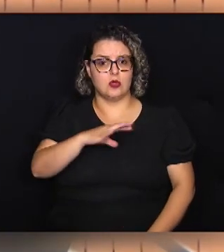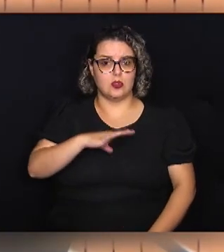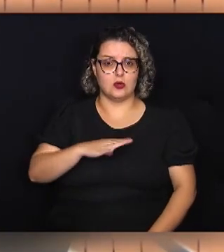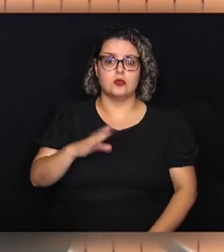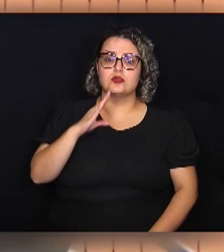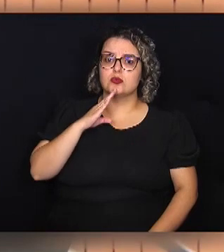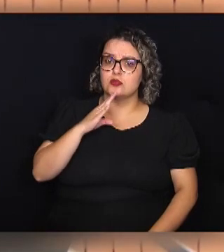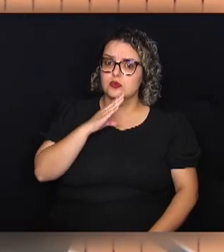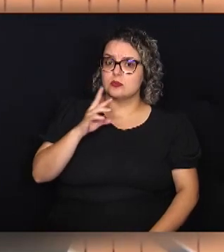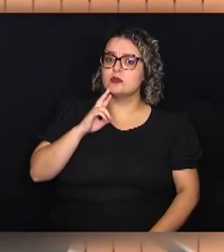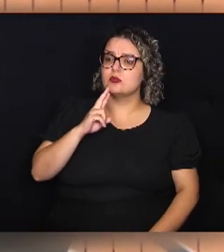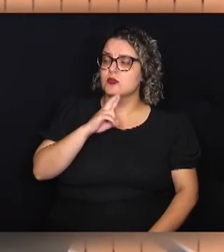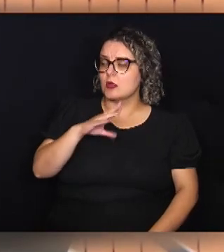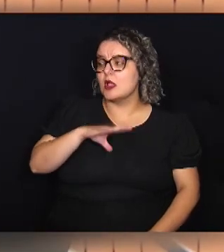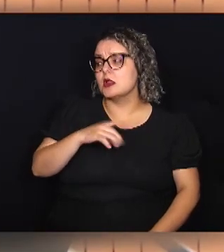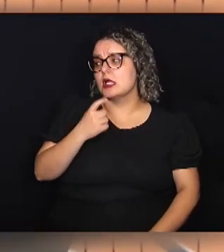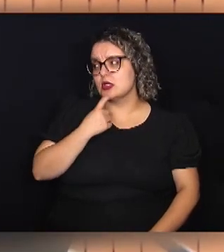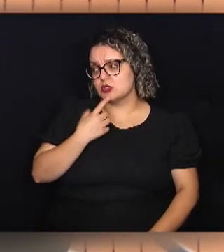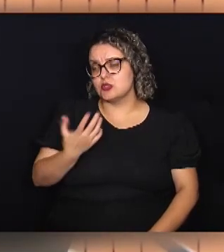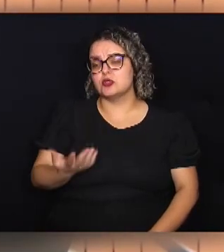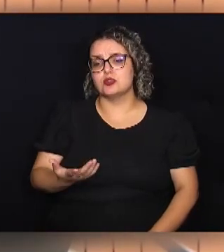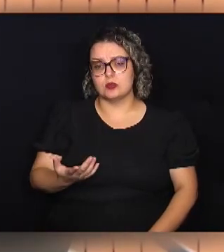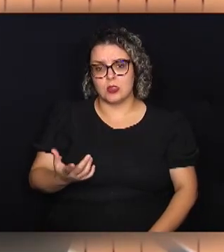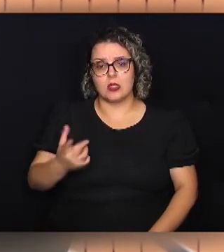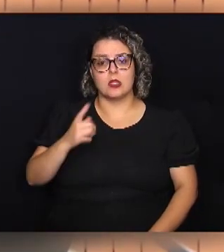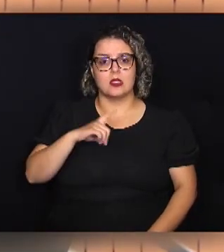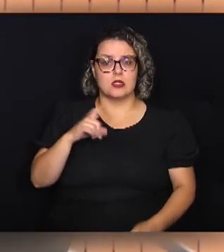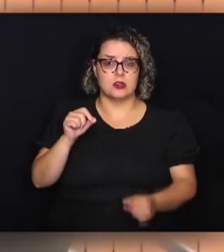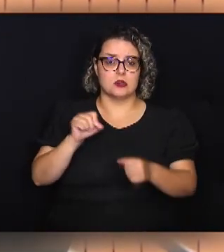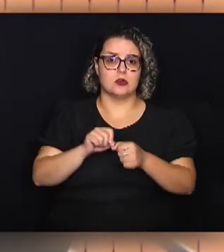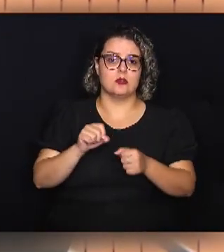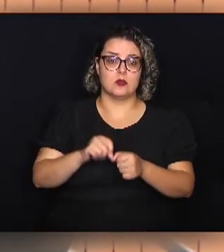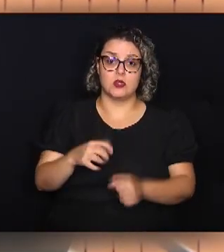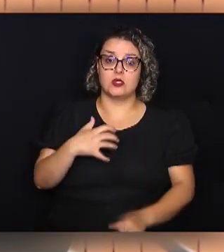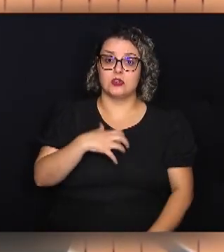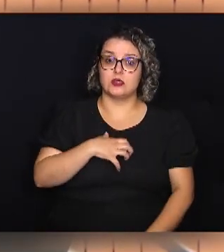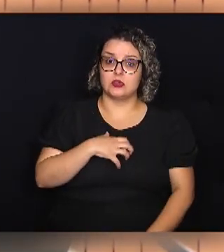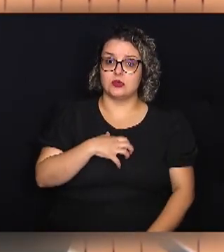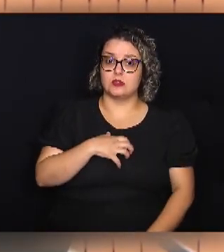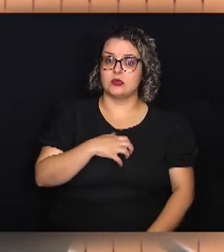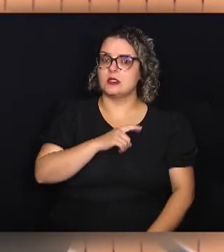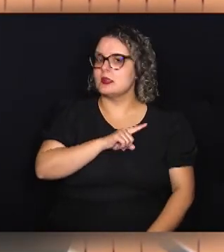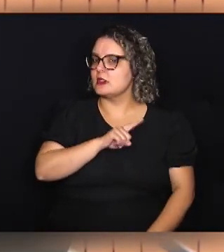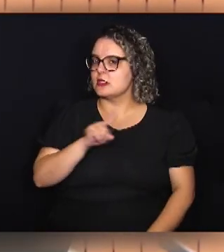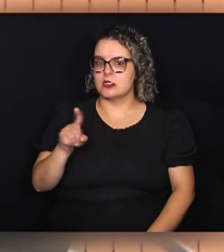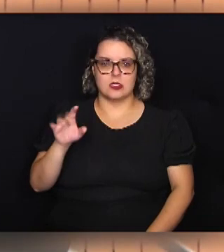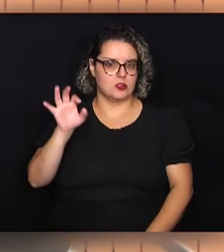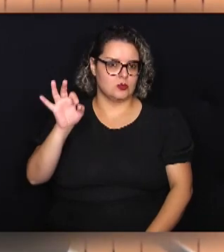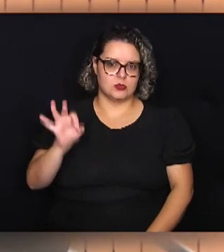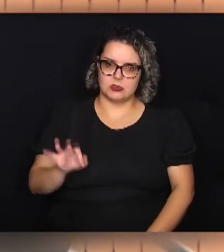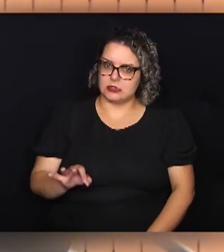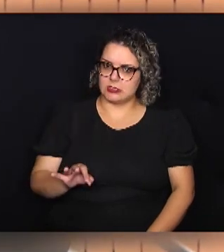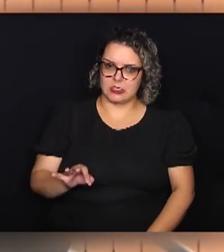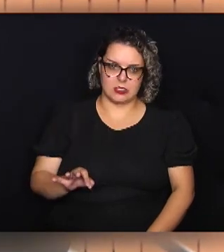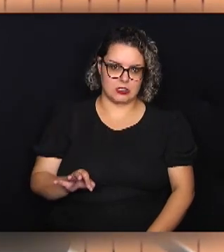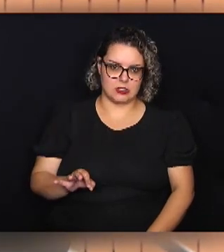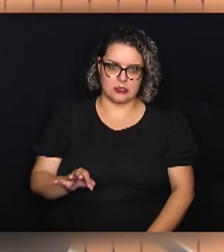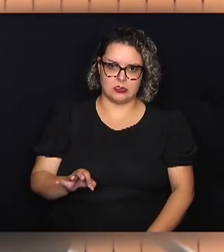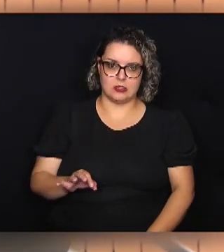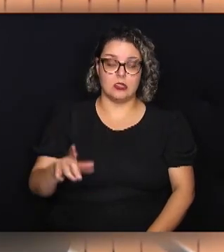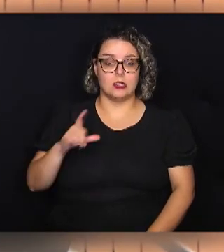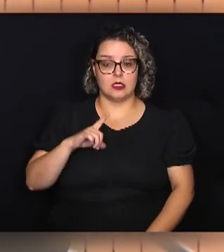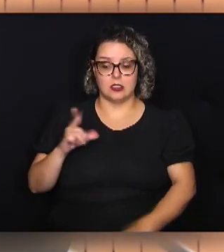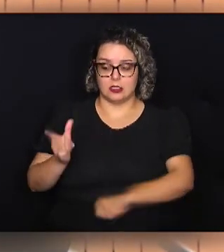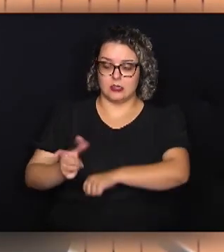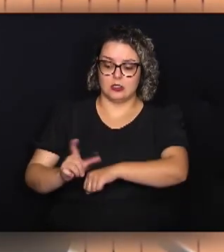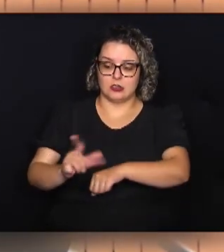e restaurantes da cidade de Campinas, que tem sido feita de forma irregular e os comerciantes